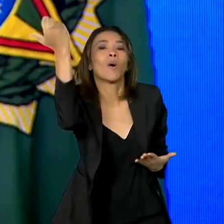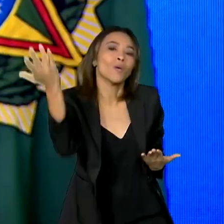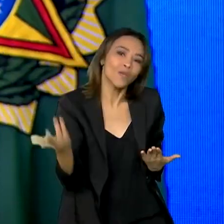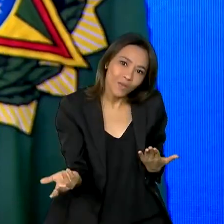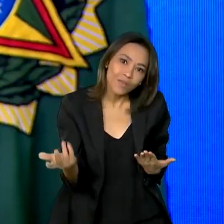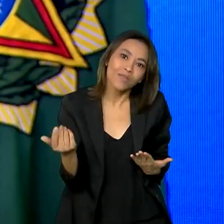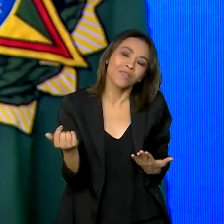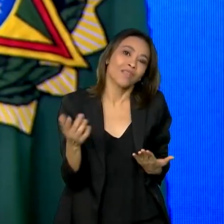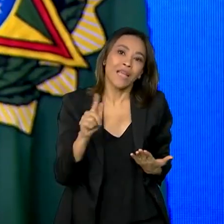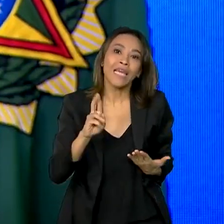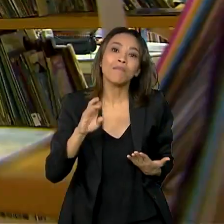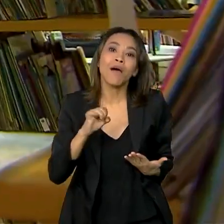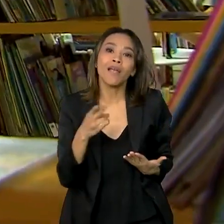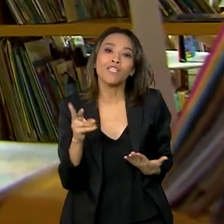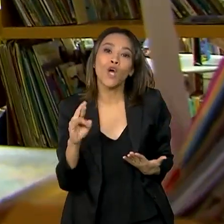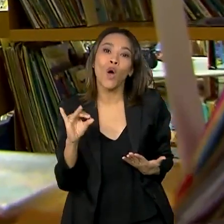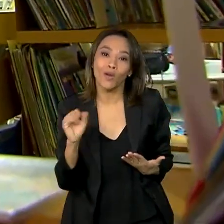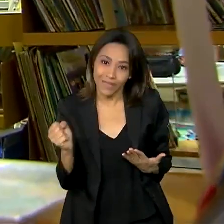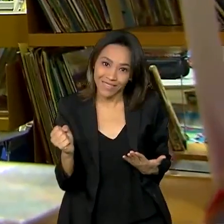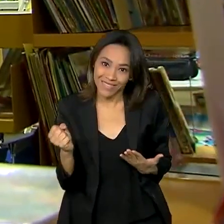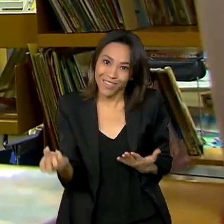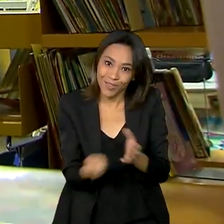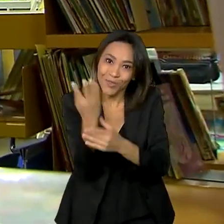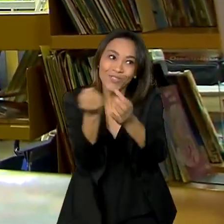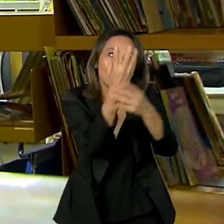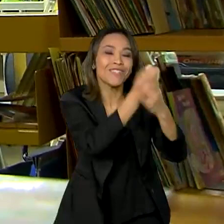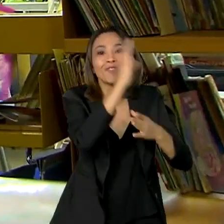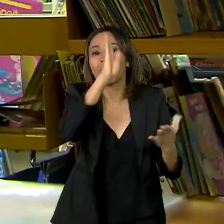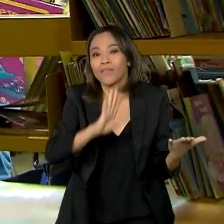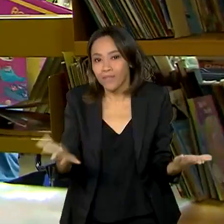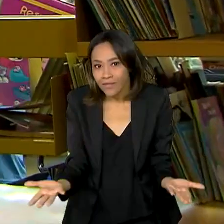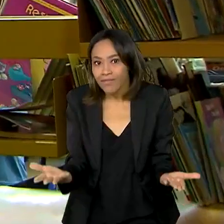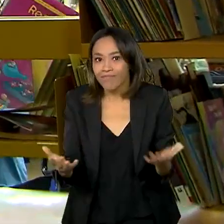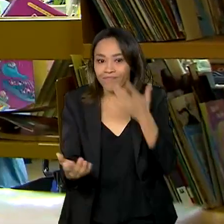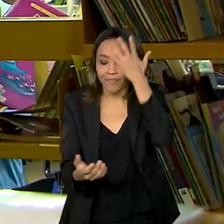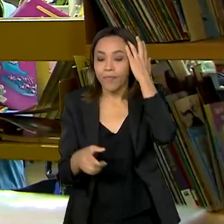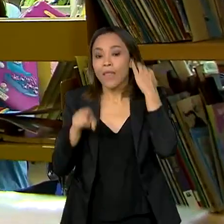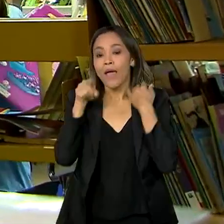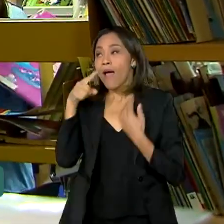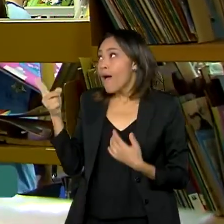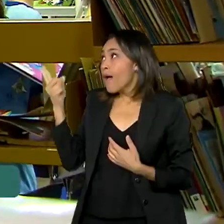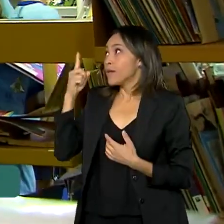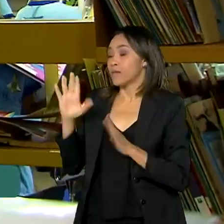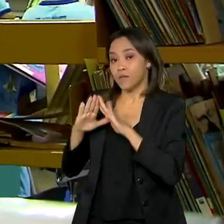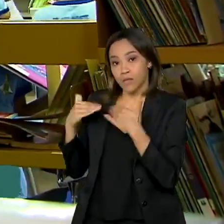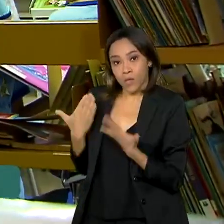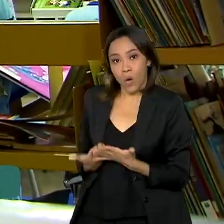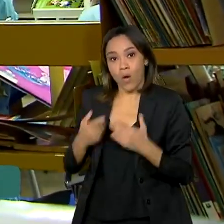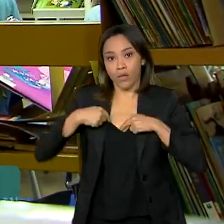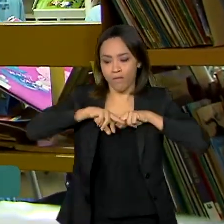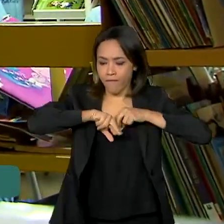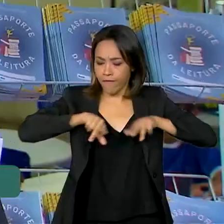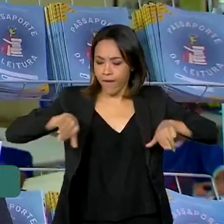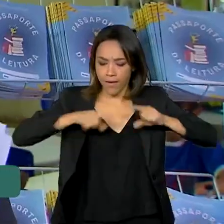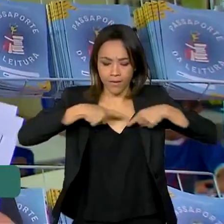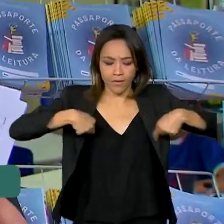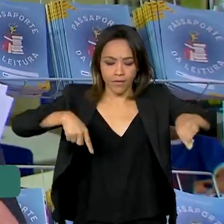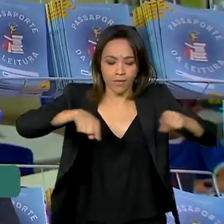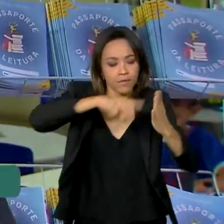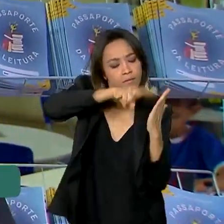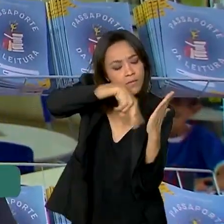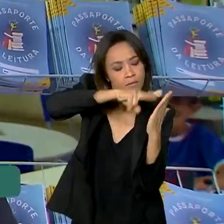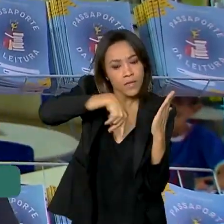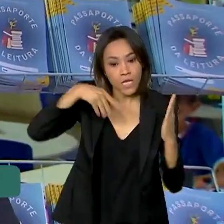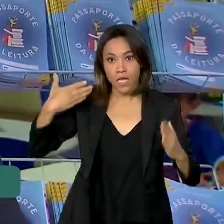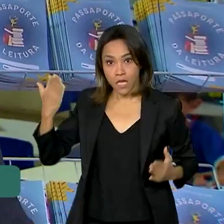conseguir produzir nesse país? As escolas do Distrito Federal, por exemplo, contam com várias salas de leitura. E para